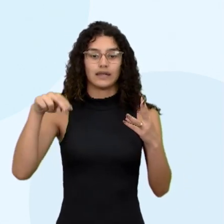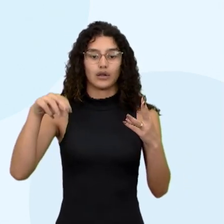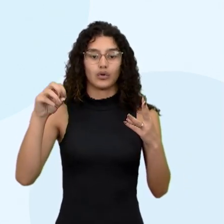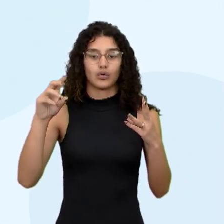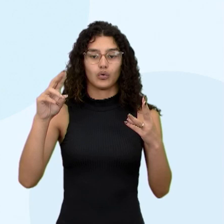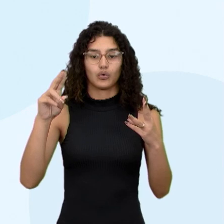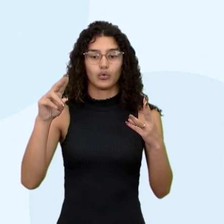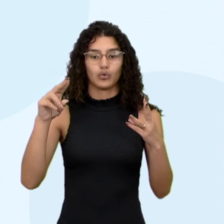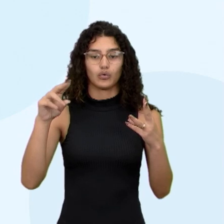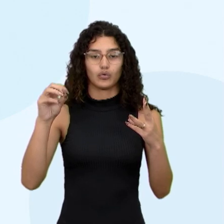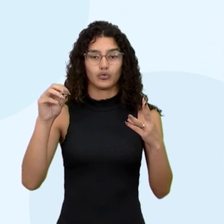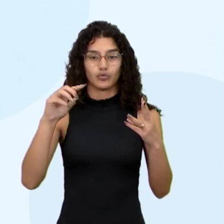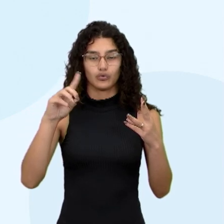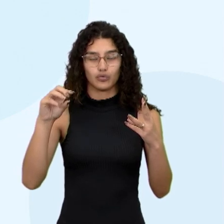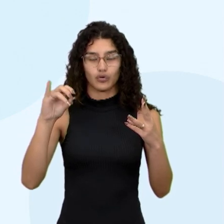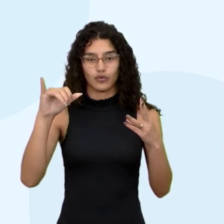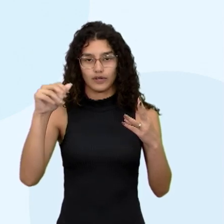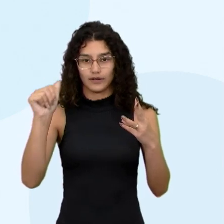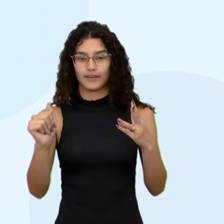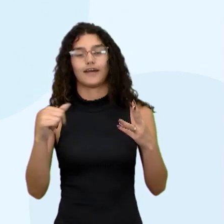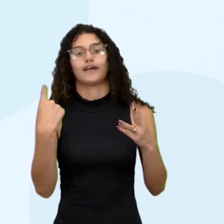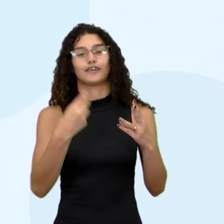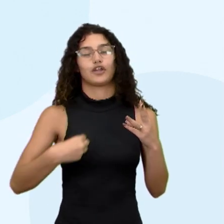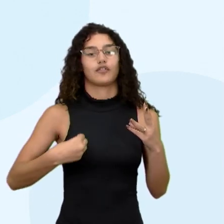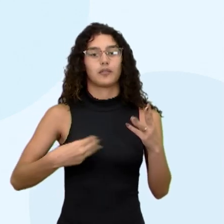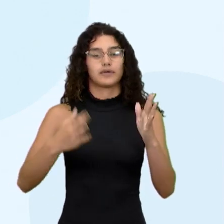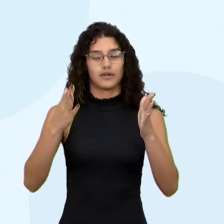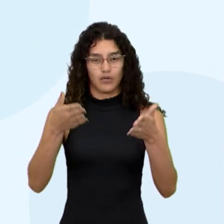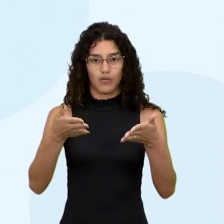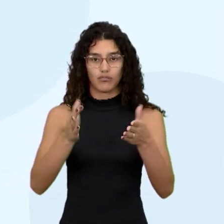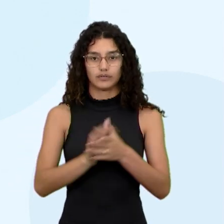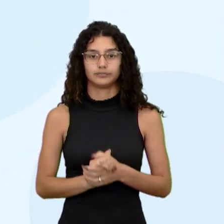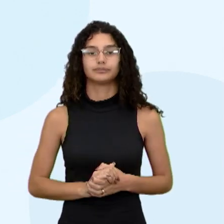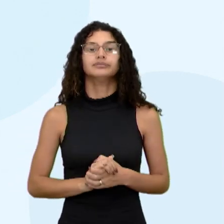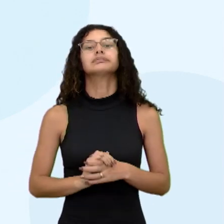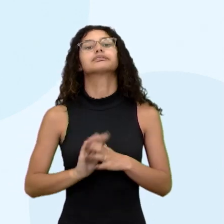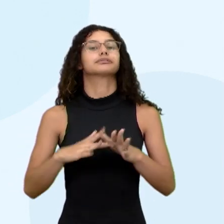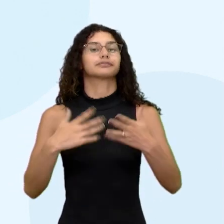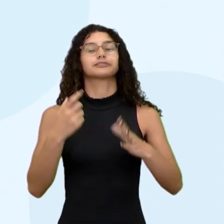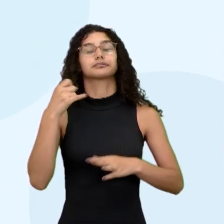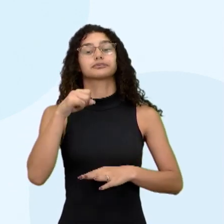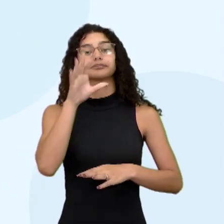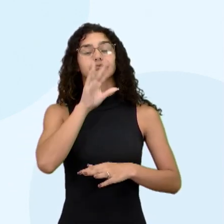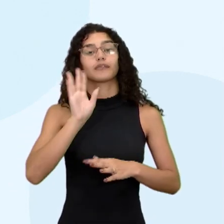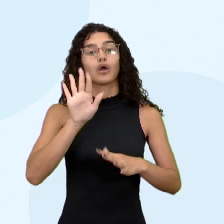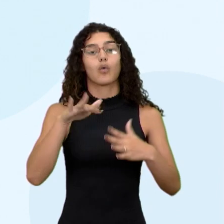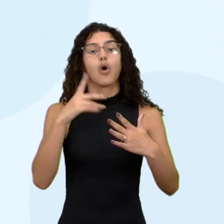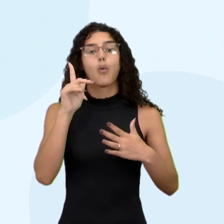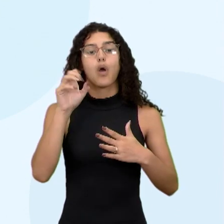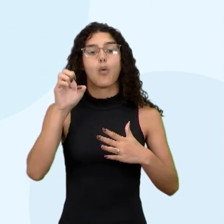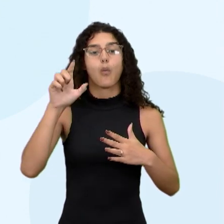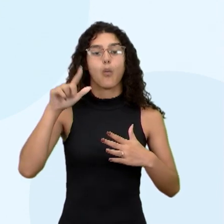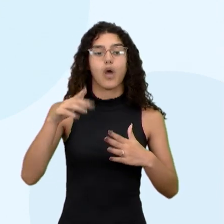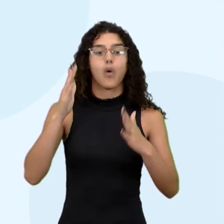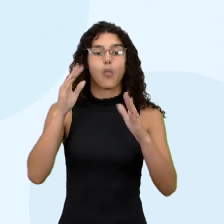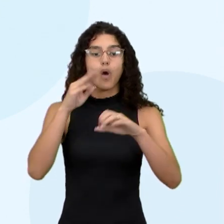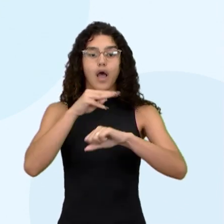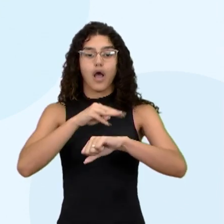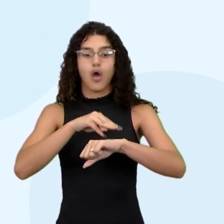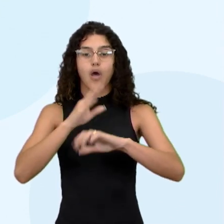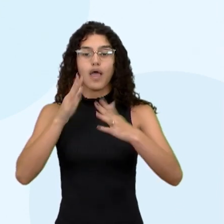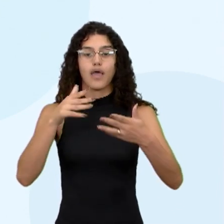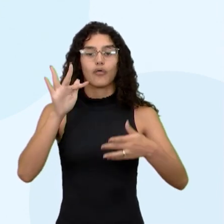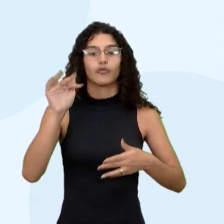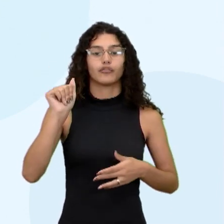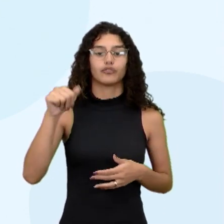nós vivemos aí, que é a era mais recente do planeta. Então, se falarmos aí qual o nosso El atual, é o El Fanerozoico, qual